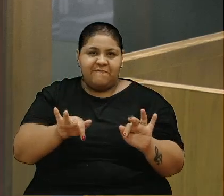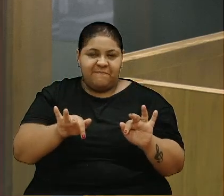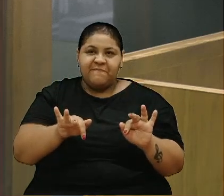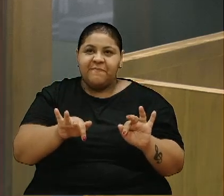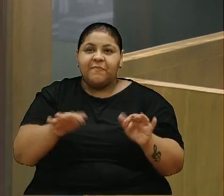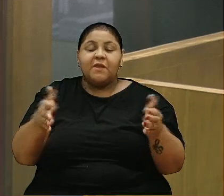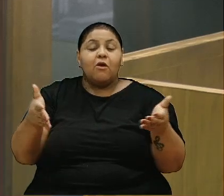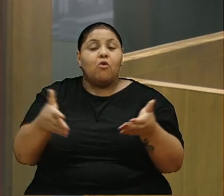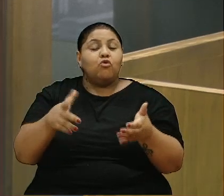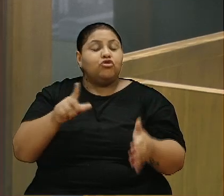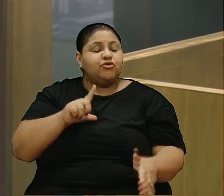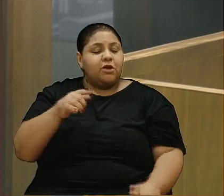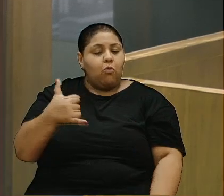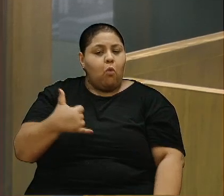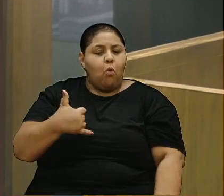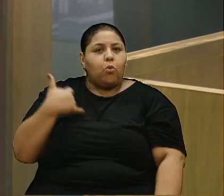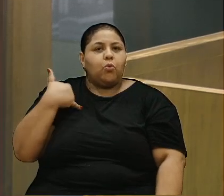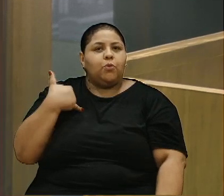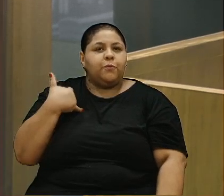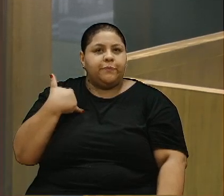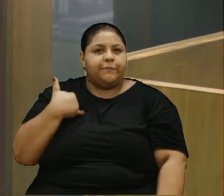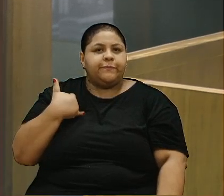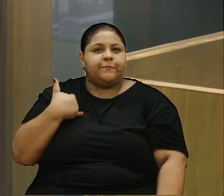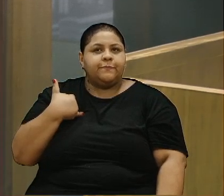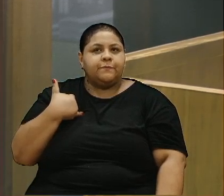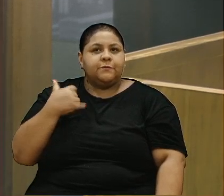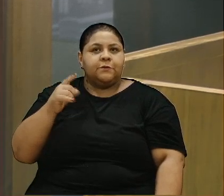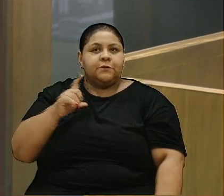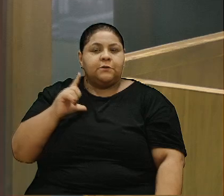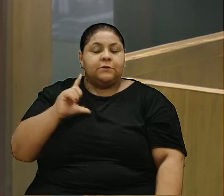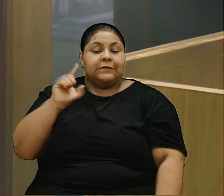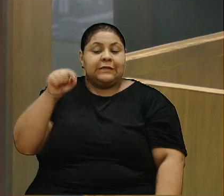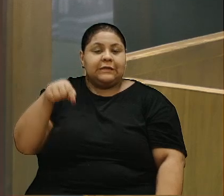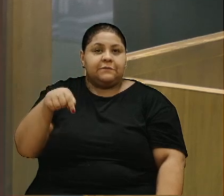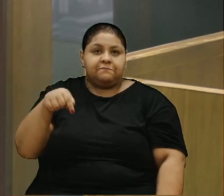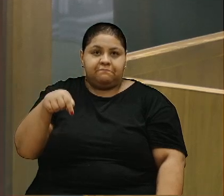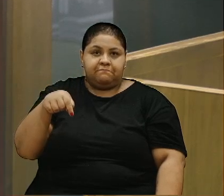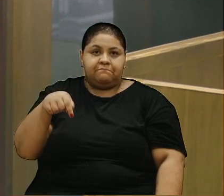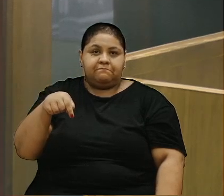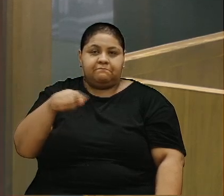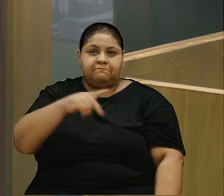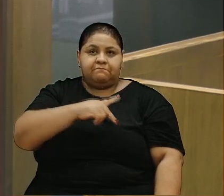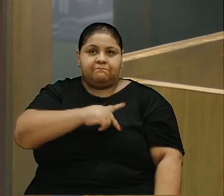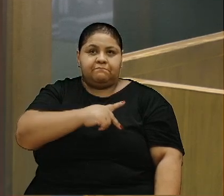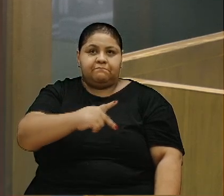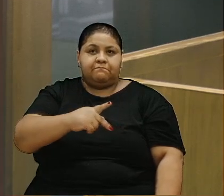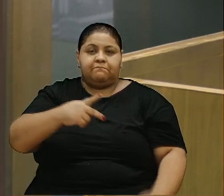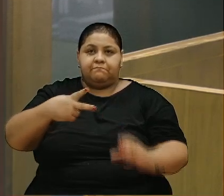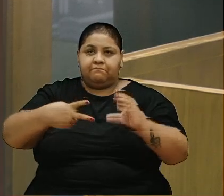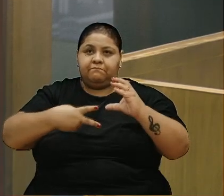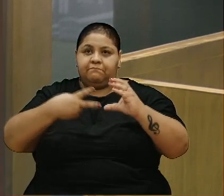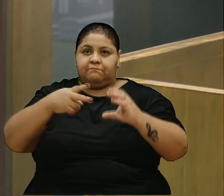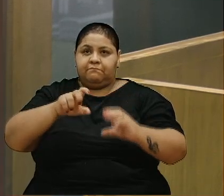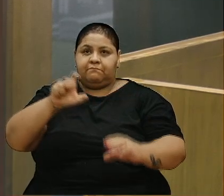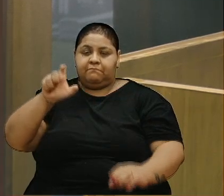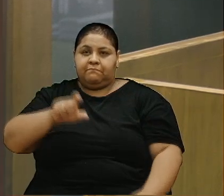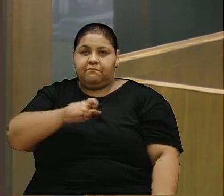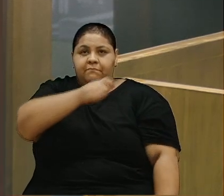hoje tenho muito orgulho de ter aqui o presidente da Câmara, meu